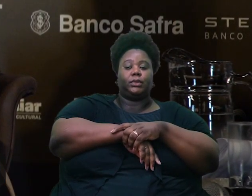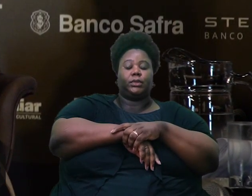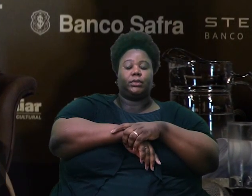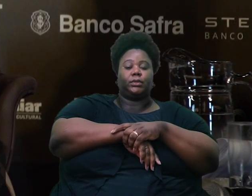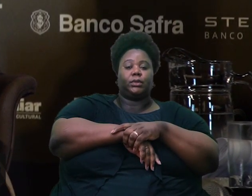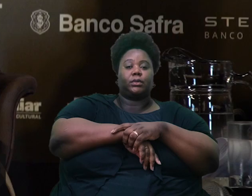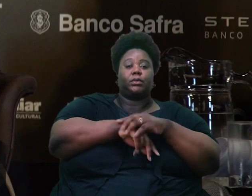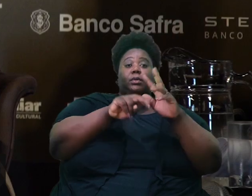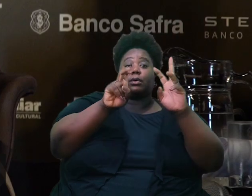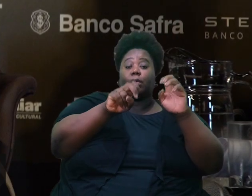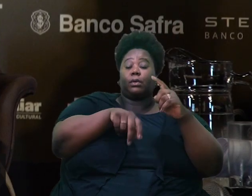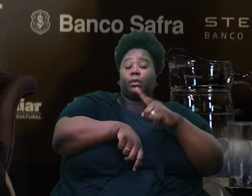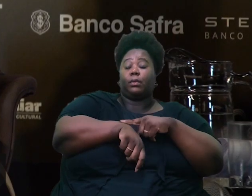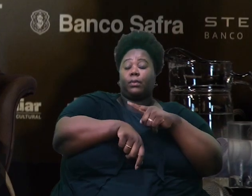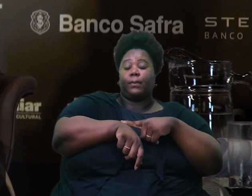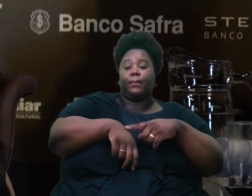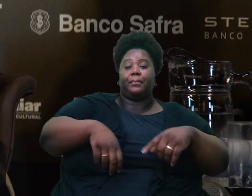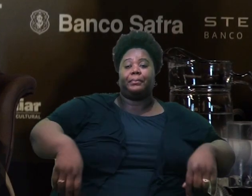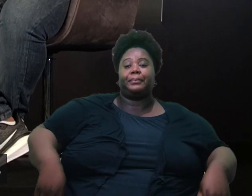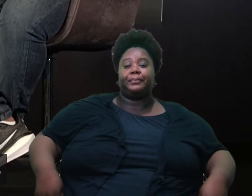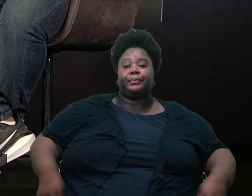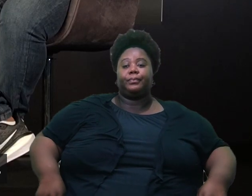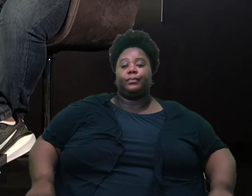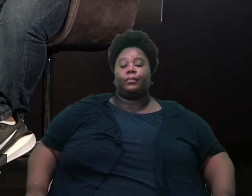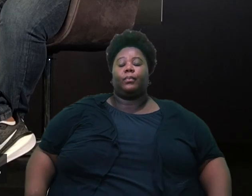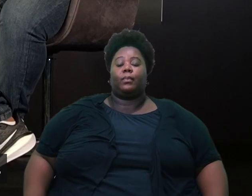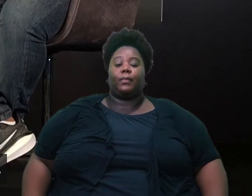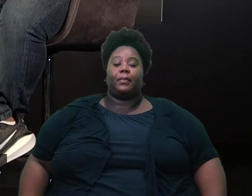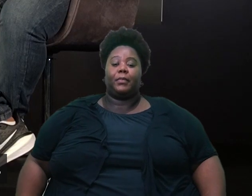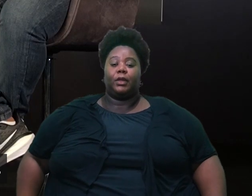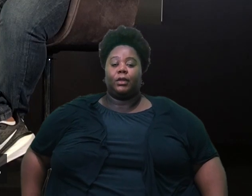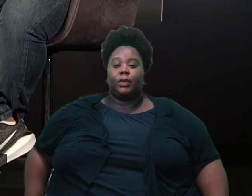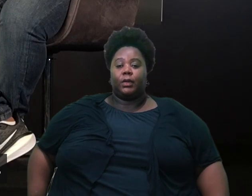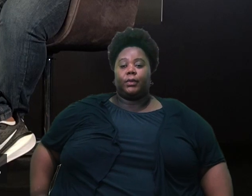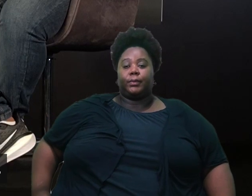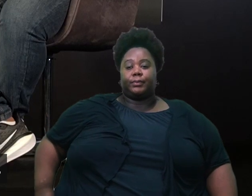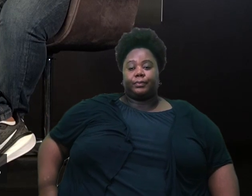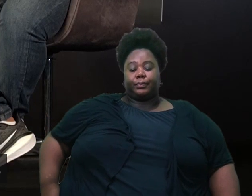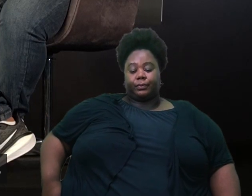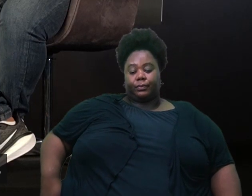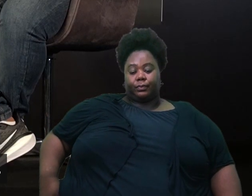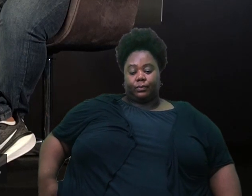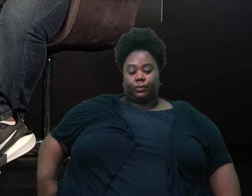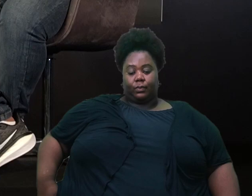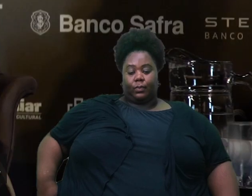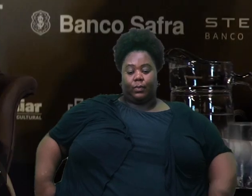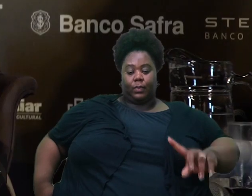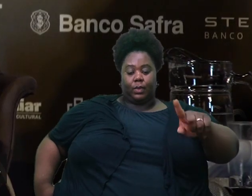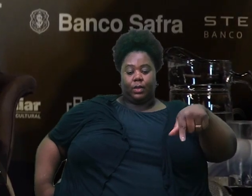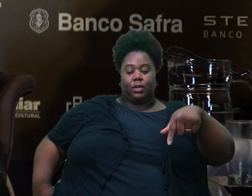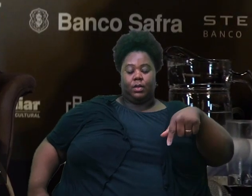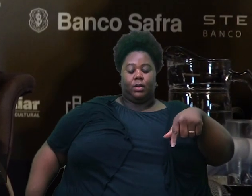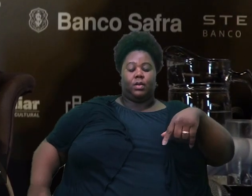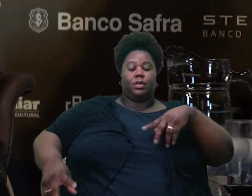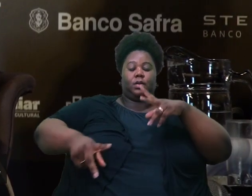é uma concepção de tempo que advém dos povos africanos e